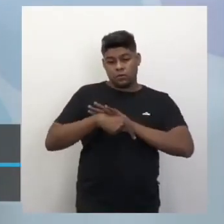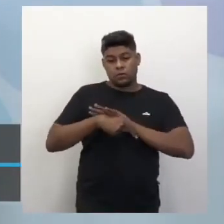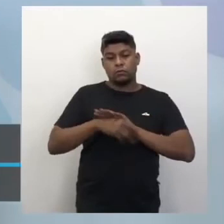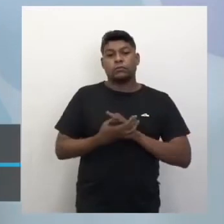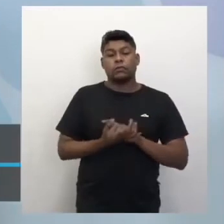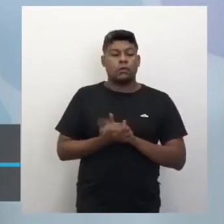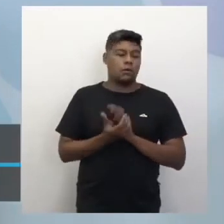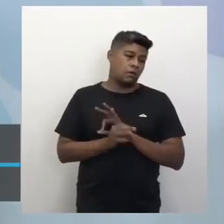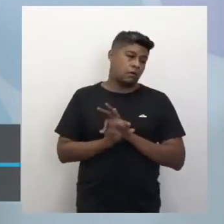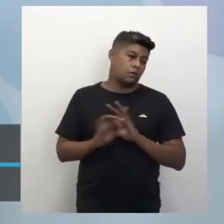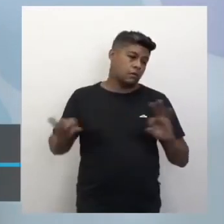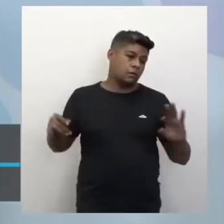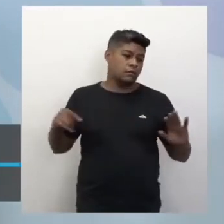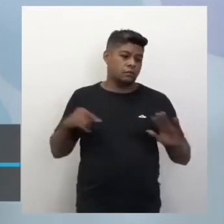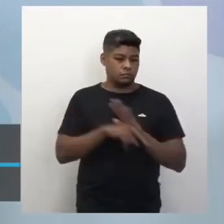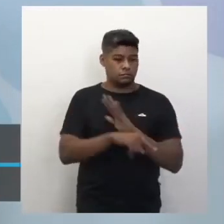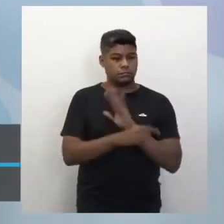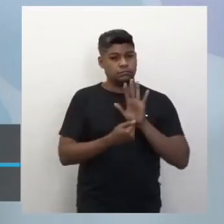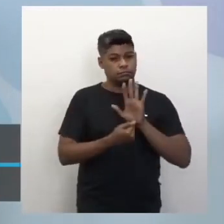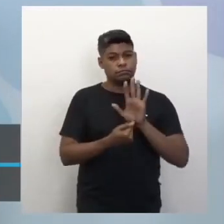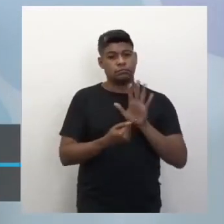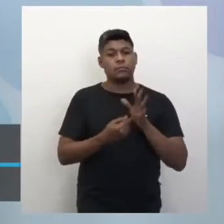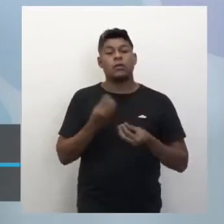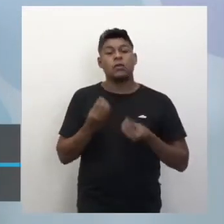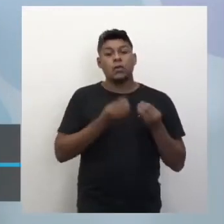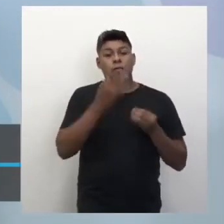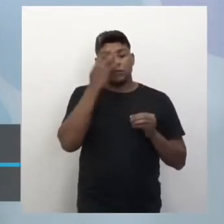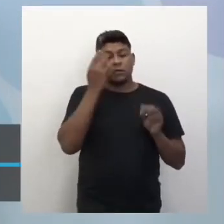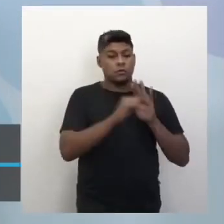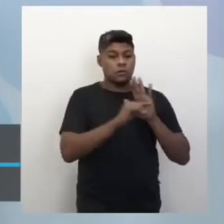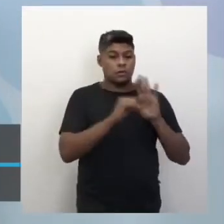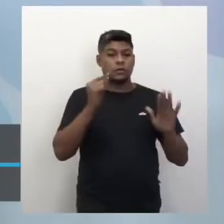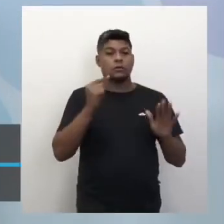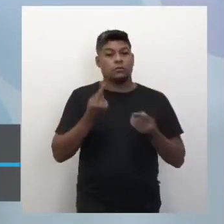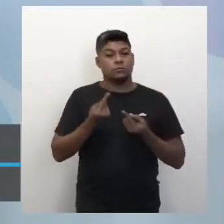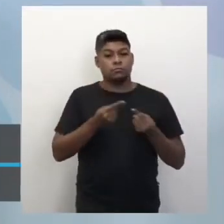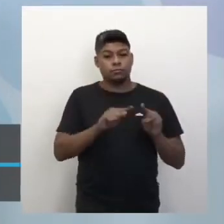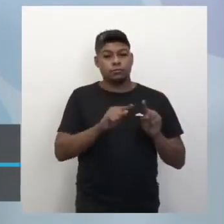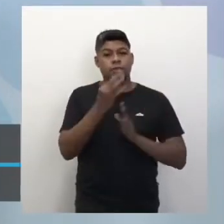acho que foi ótimo essa questão de apontar como que o autor defende no seu texto o ponto de vista dele.